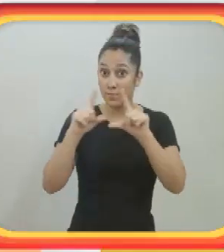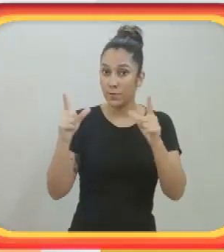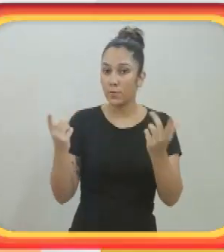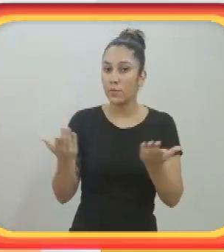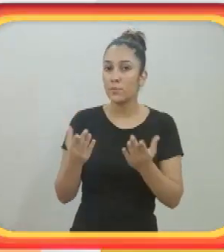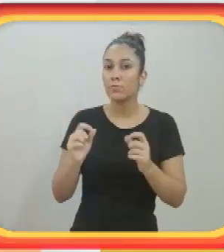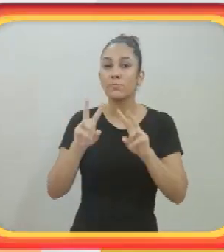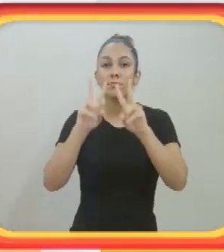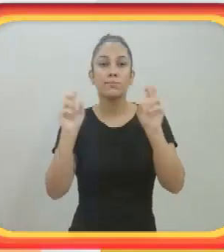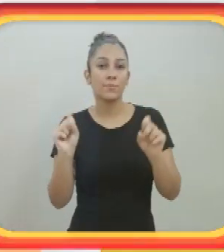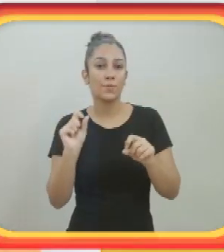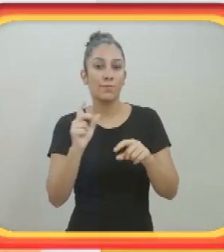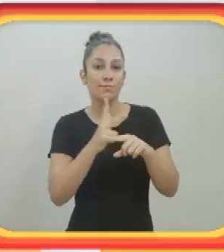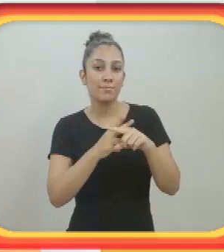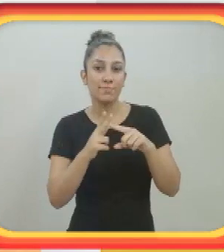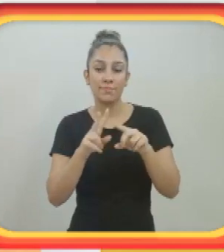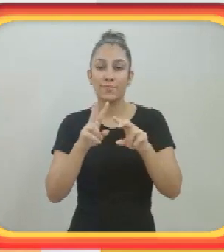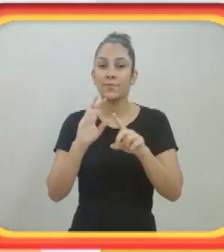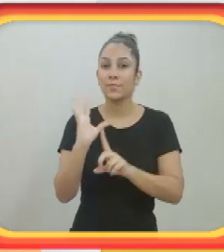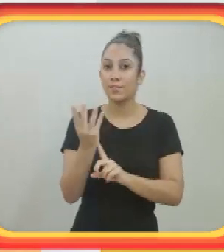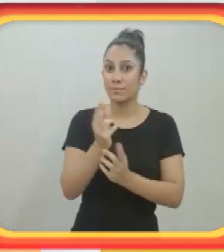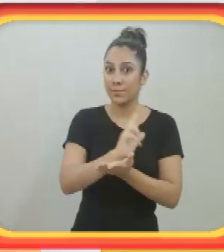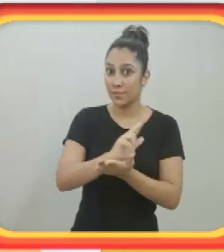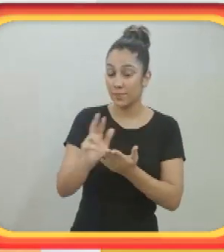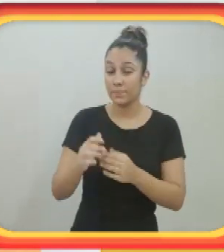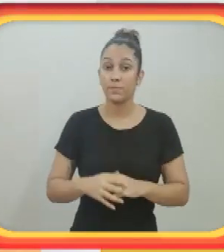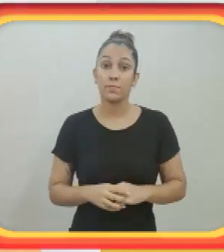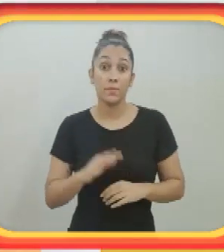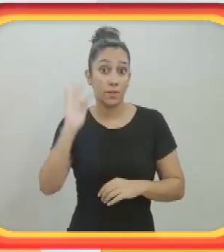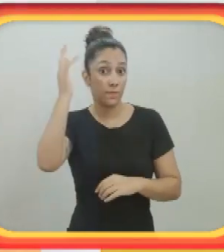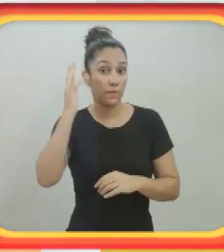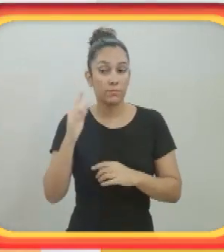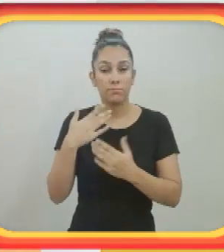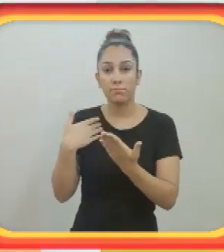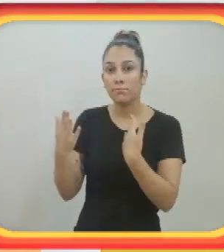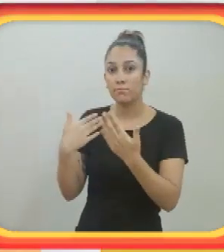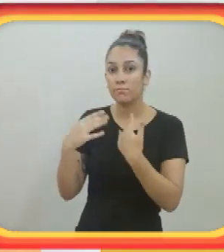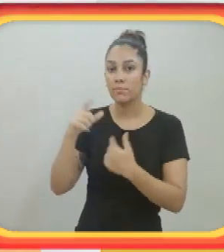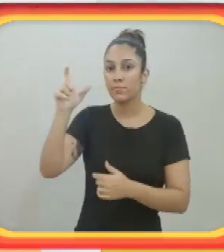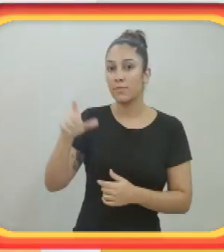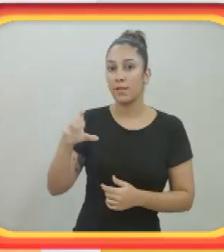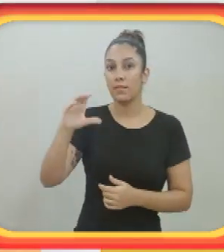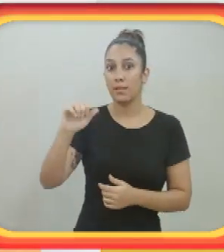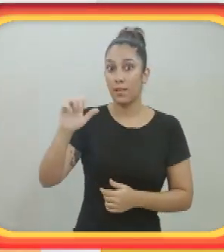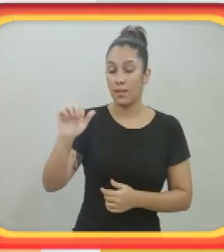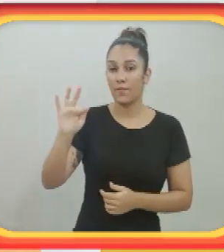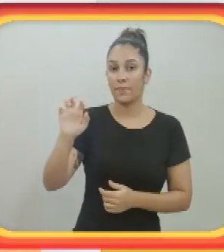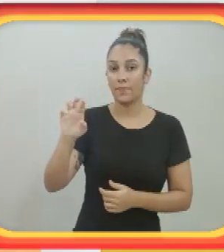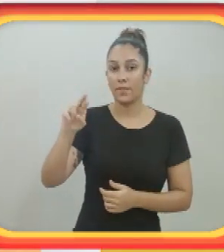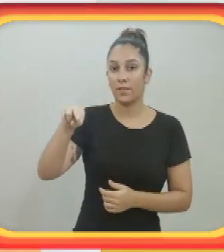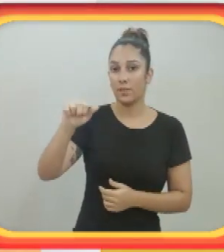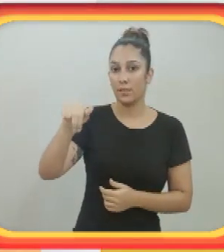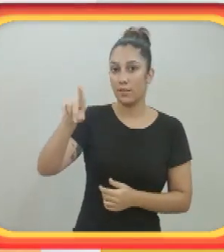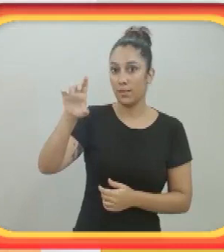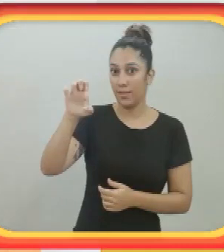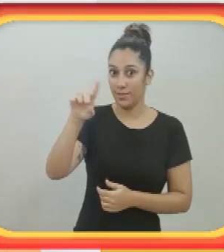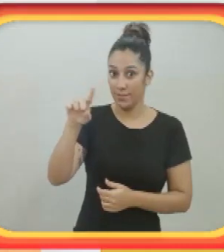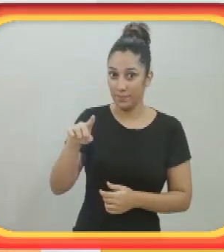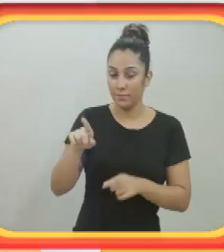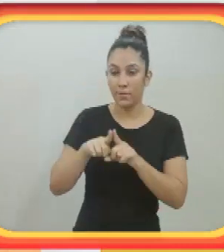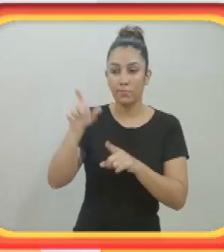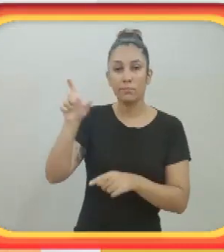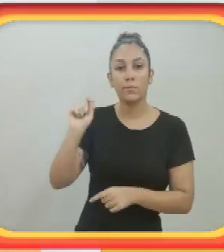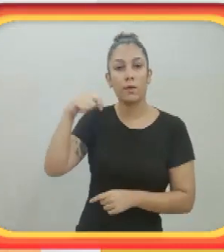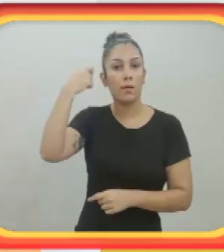No episódio de hoje da série sobre atividades artísticas, Fernanda Honorato conversa com Cacá Fernandes,